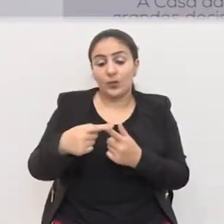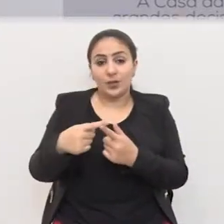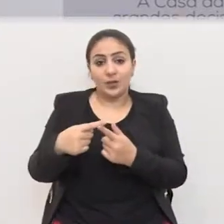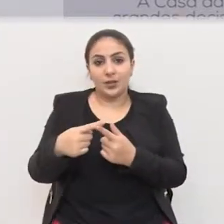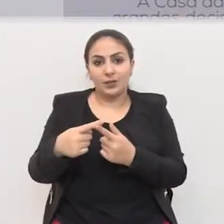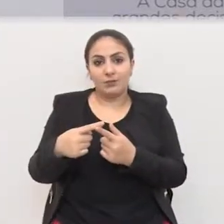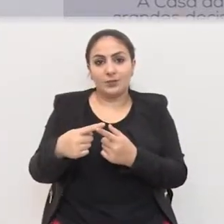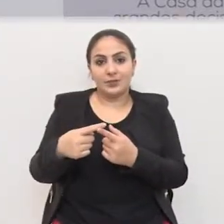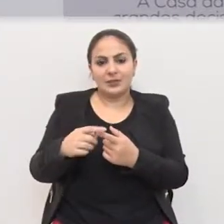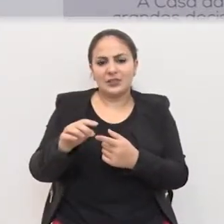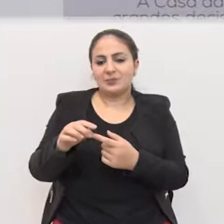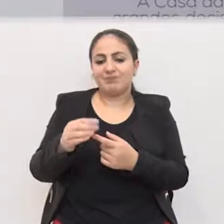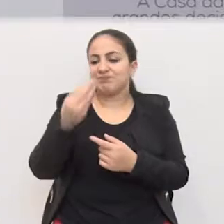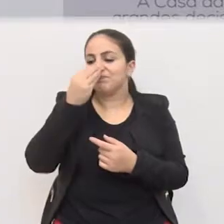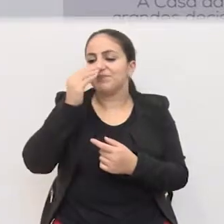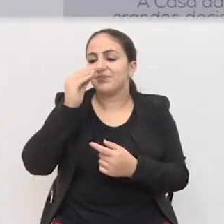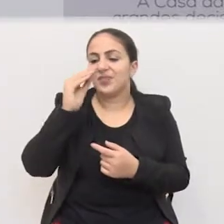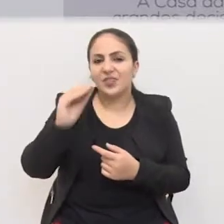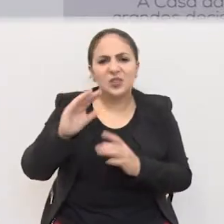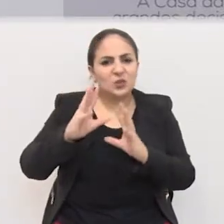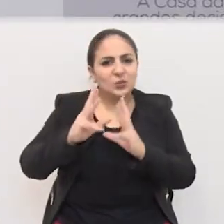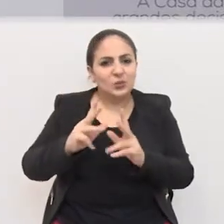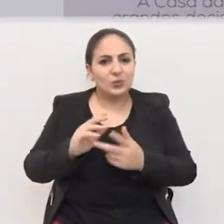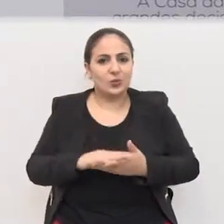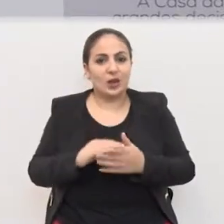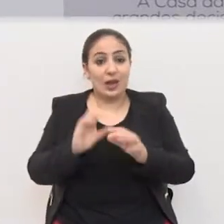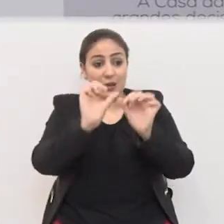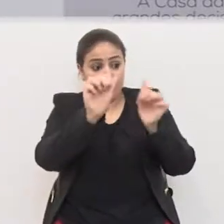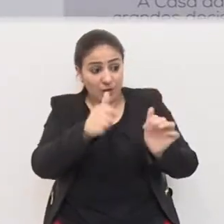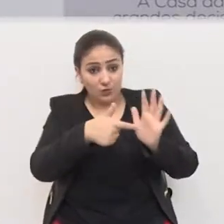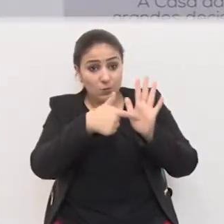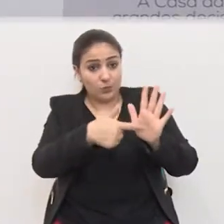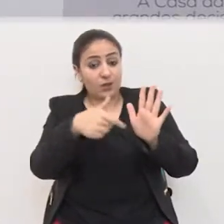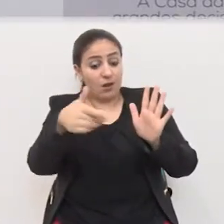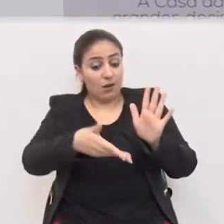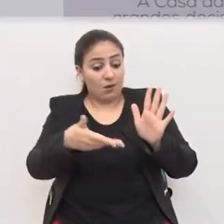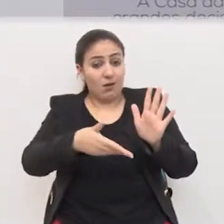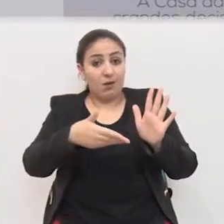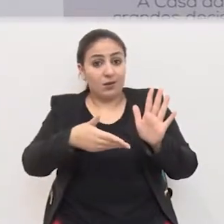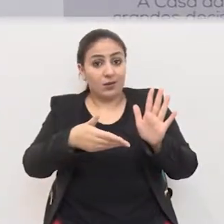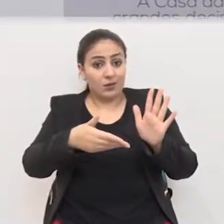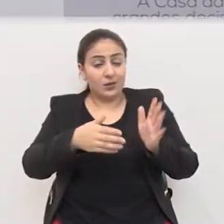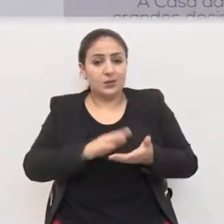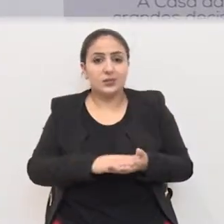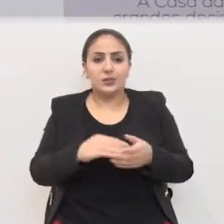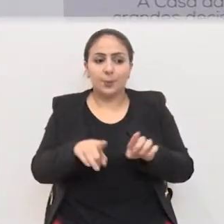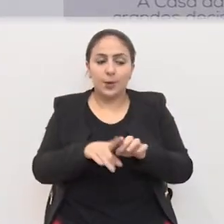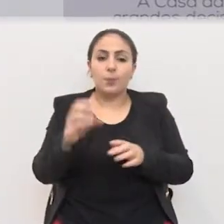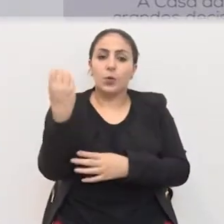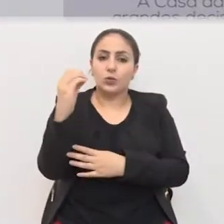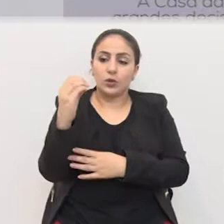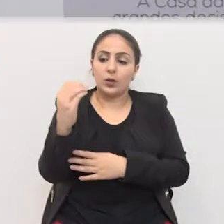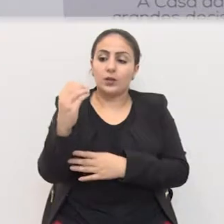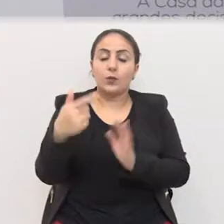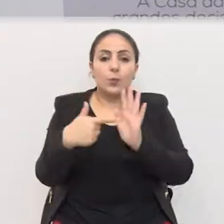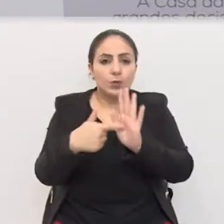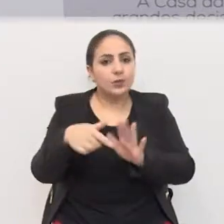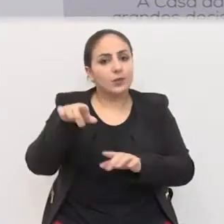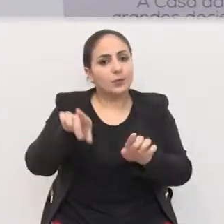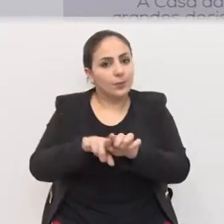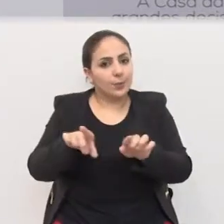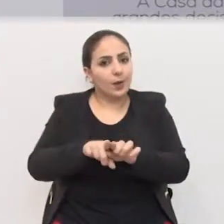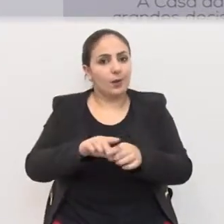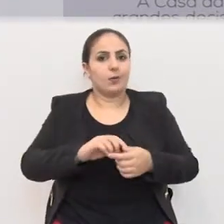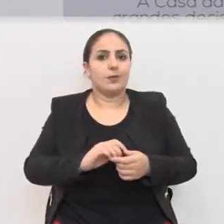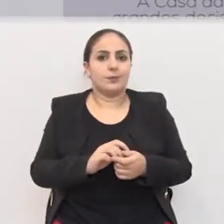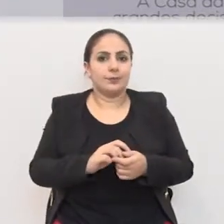que sequer foi ouvido. As imagens que foram mostradas aqui no telão foram mostradas em Porto Alegre também